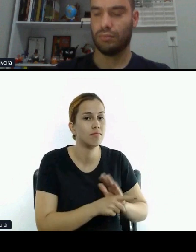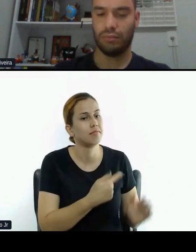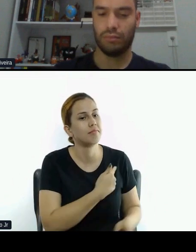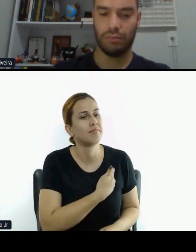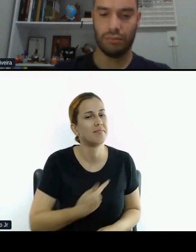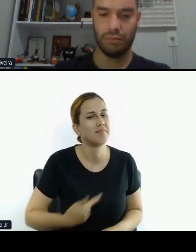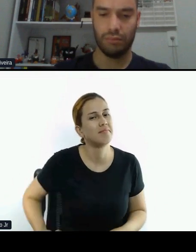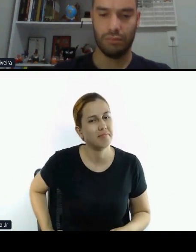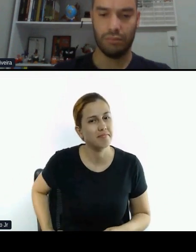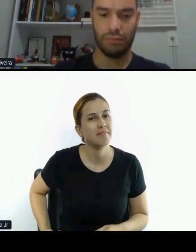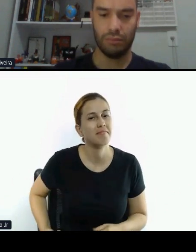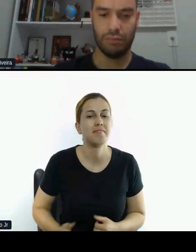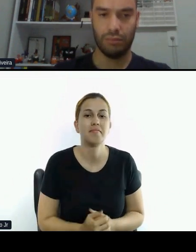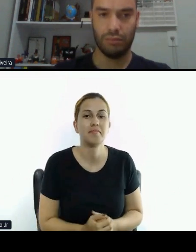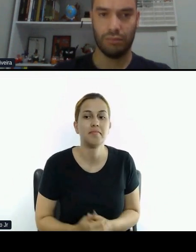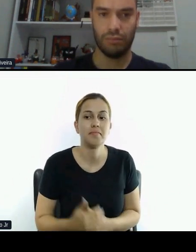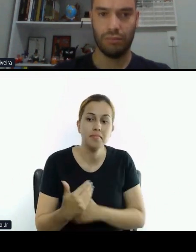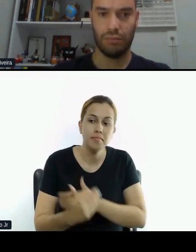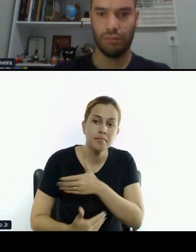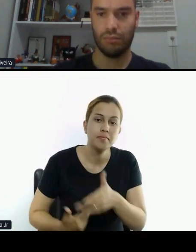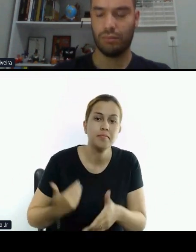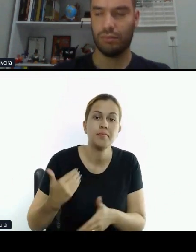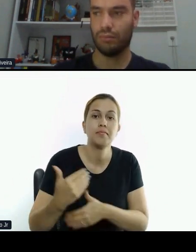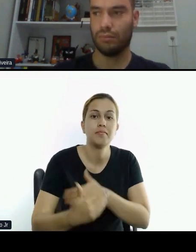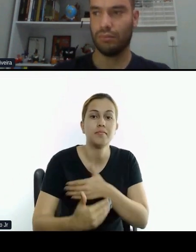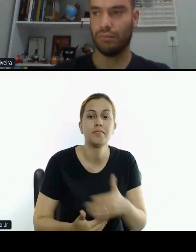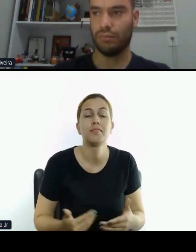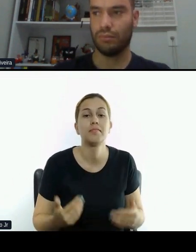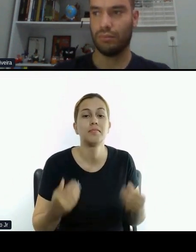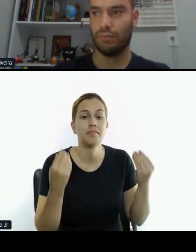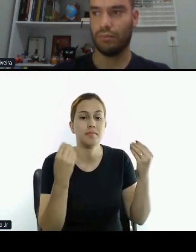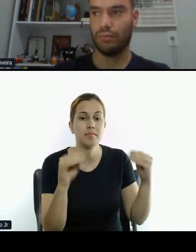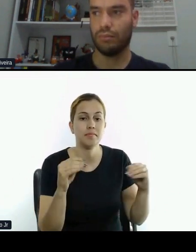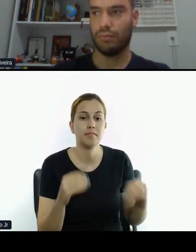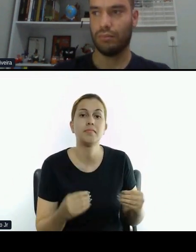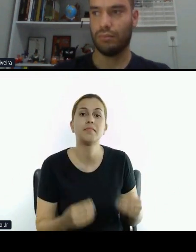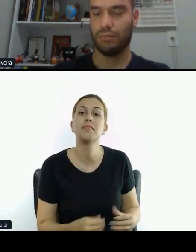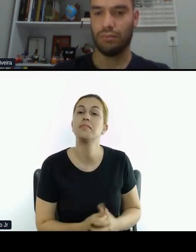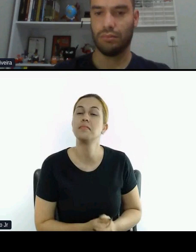semana, a gente está colocando no ar